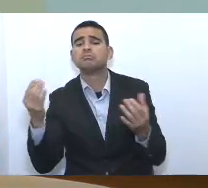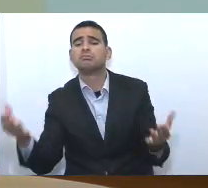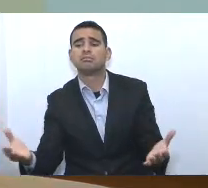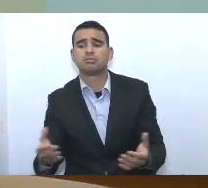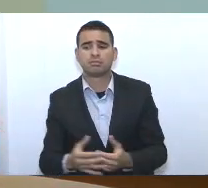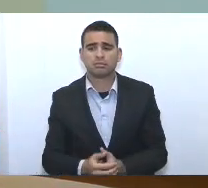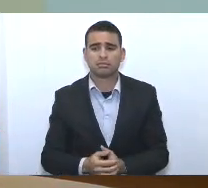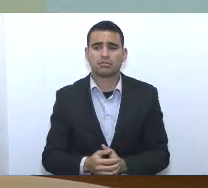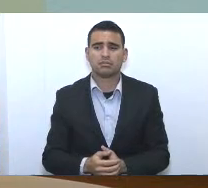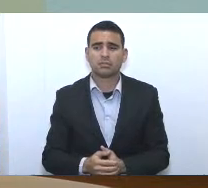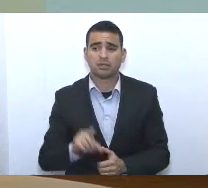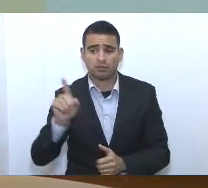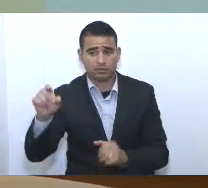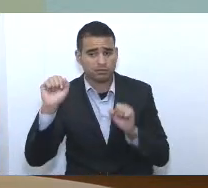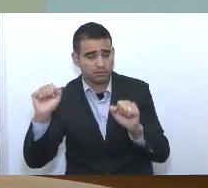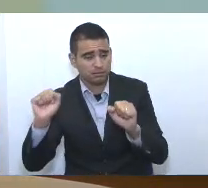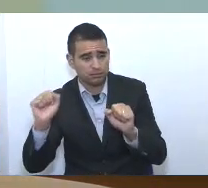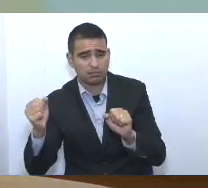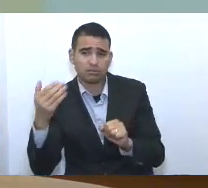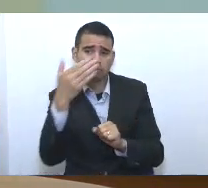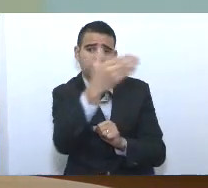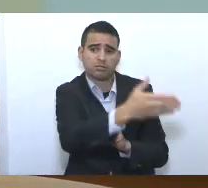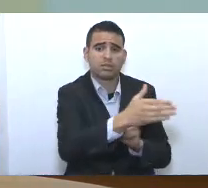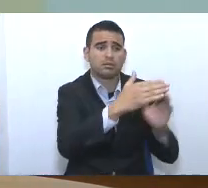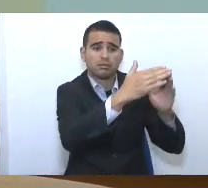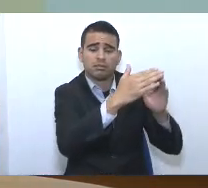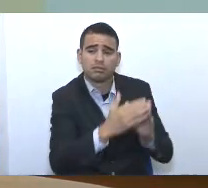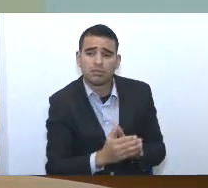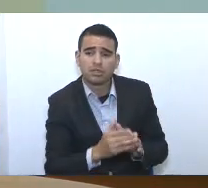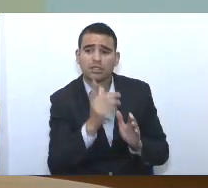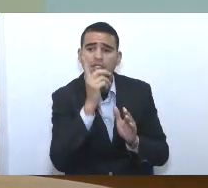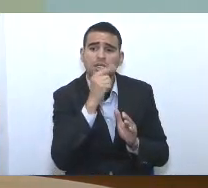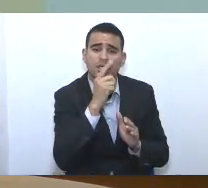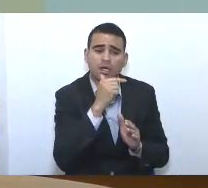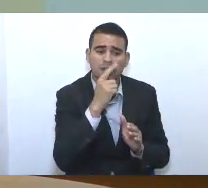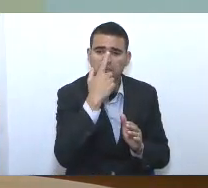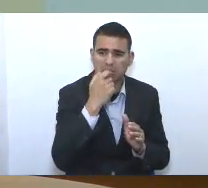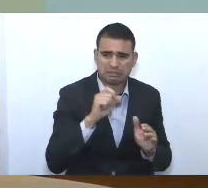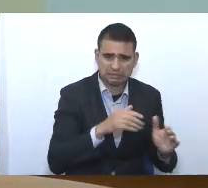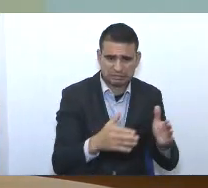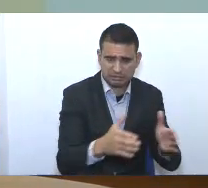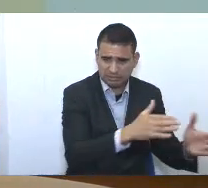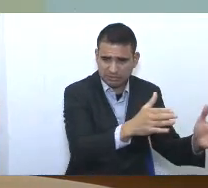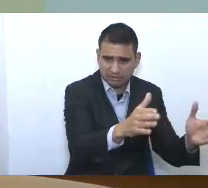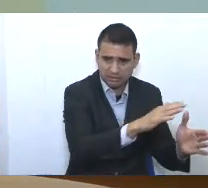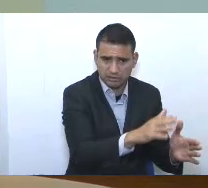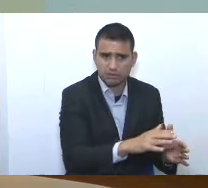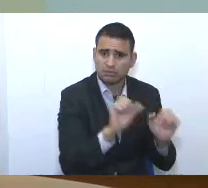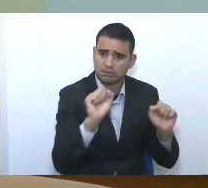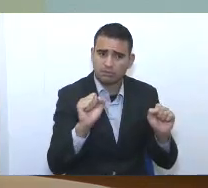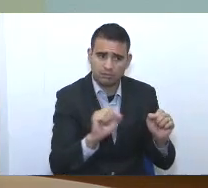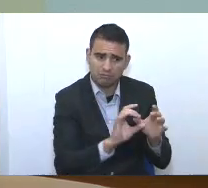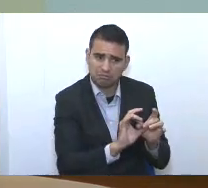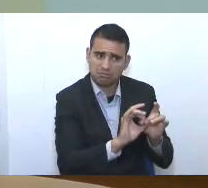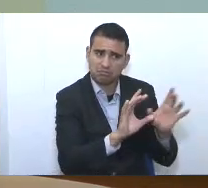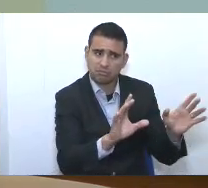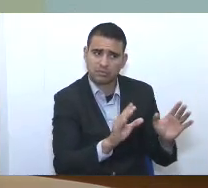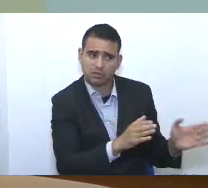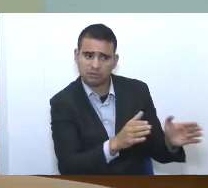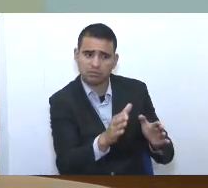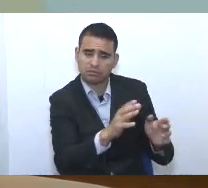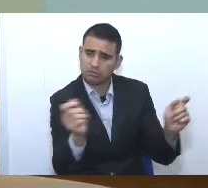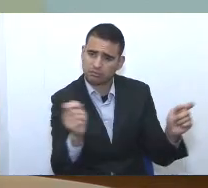nesse pedido de ligação de água e esgoto, está pedindo aí um contrato, porque tá ali tem área de manancial também, tem gente que não vai poder ligar,